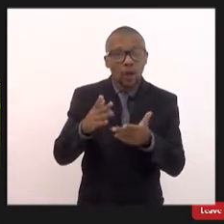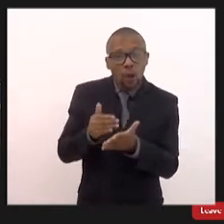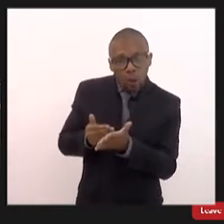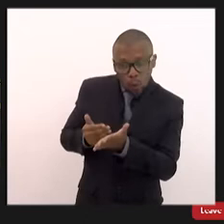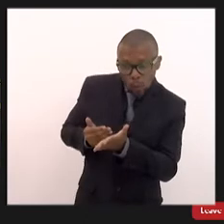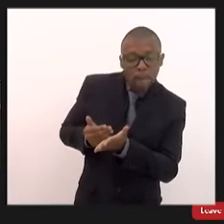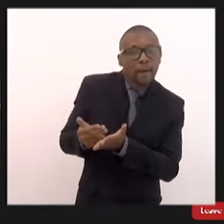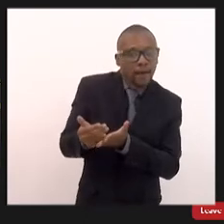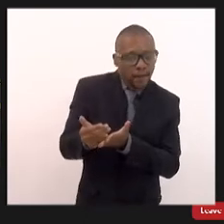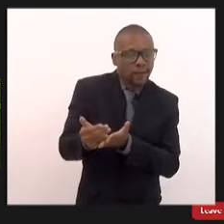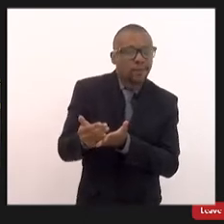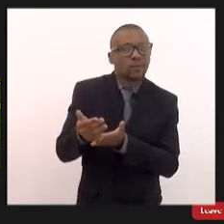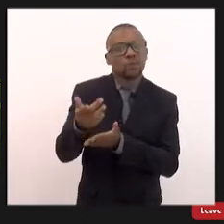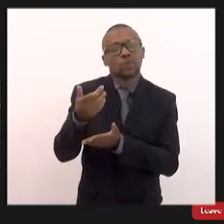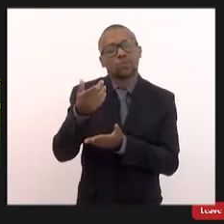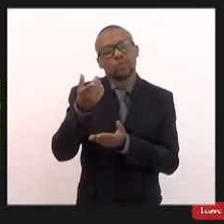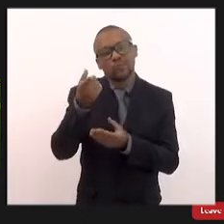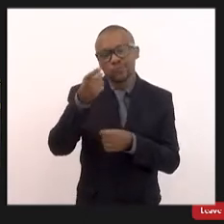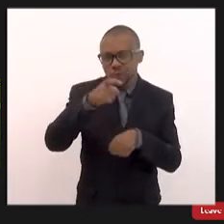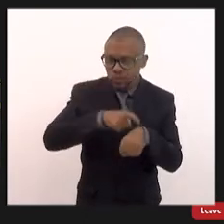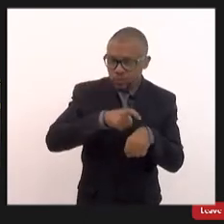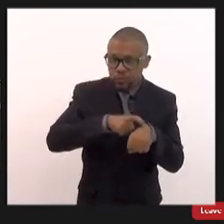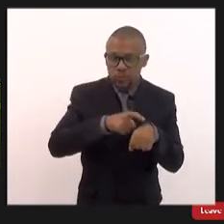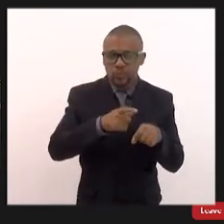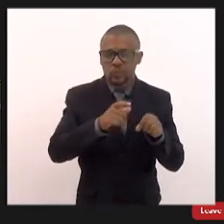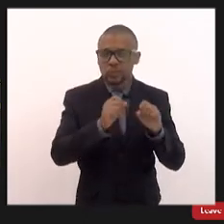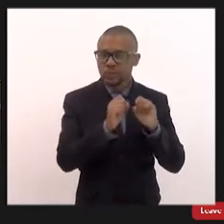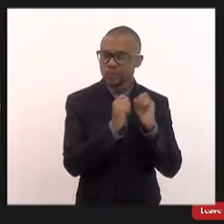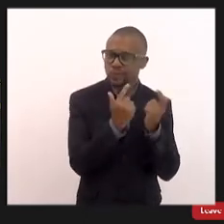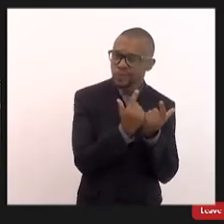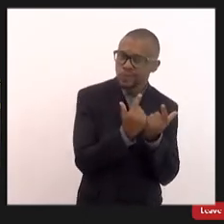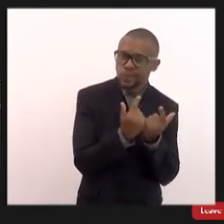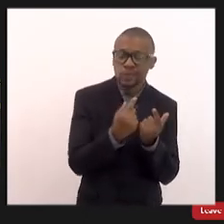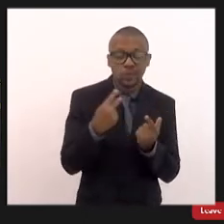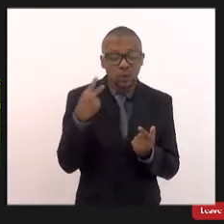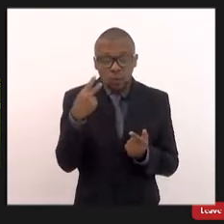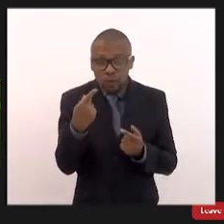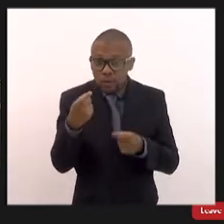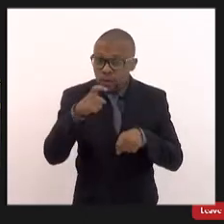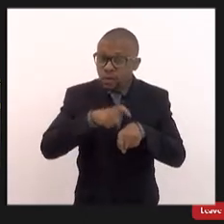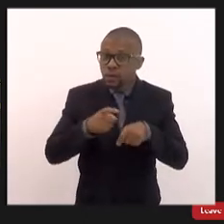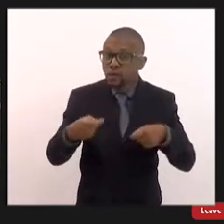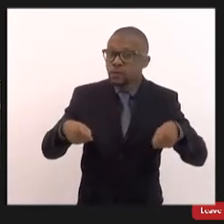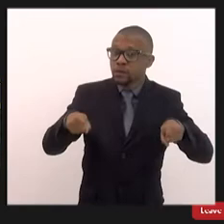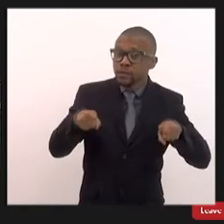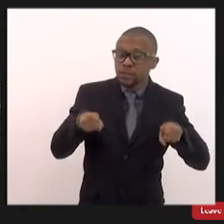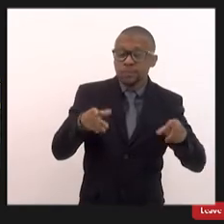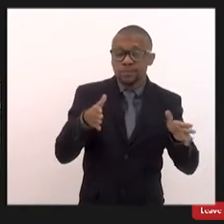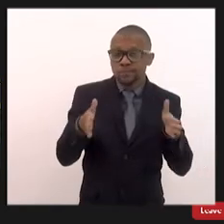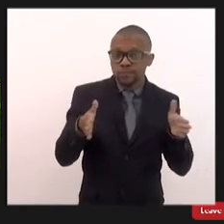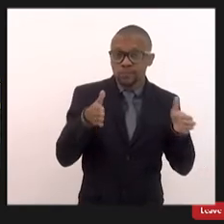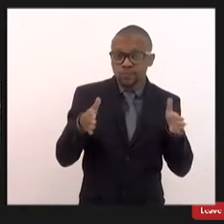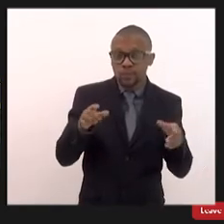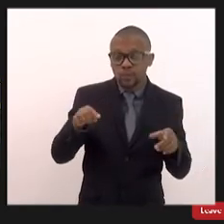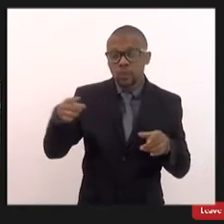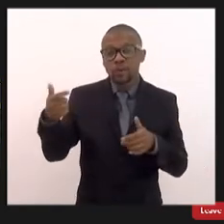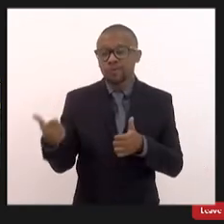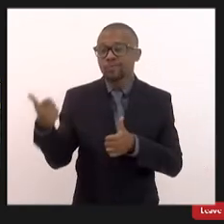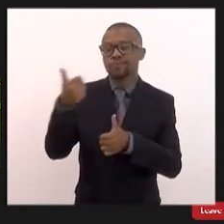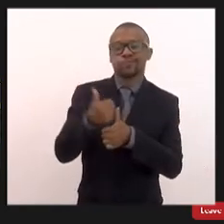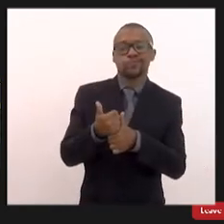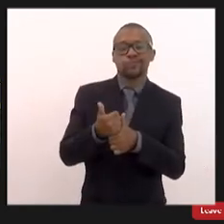né, com um legislador, um político, e durante seu mandato, e depois o outro vem e não quer dar continuidade.